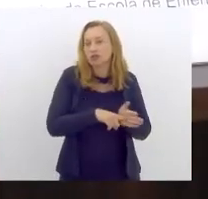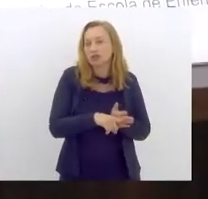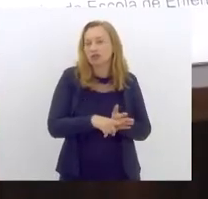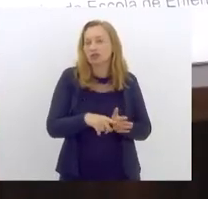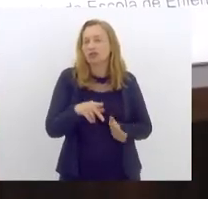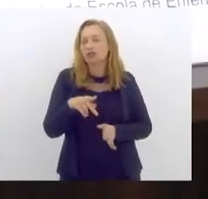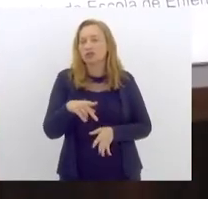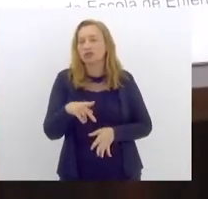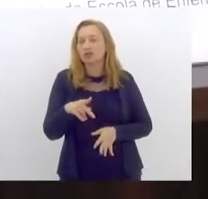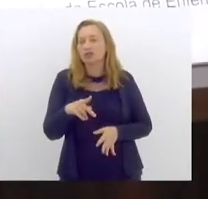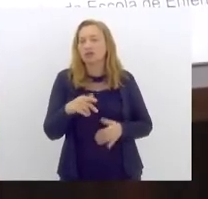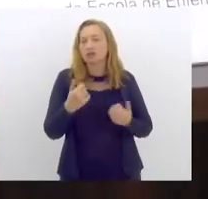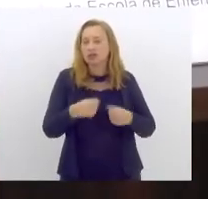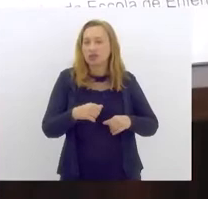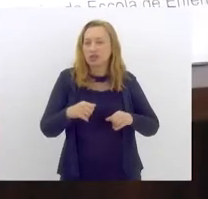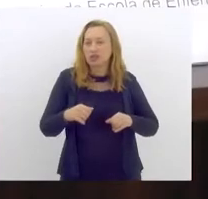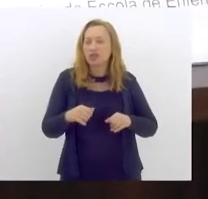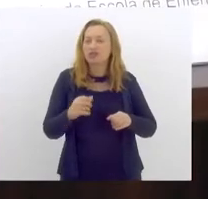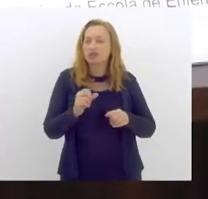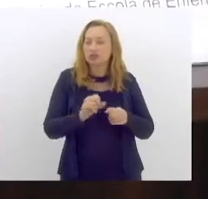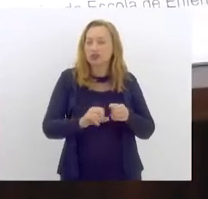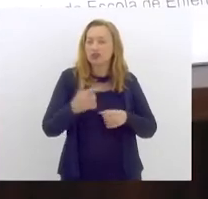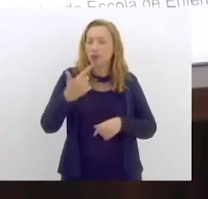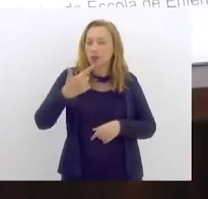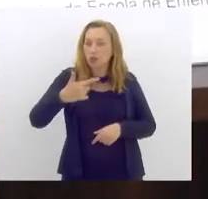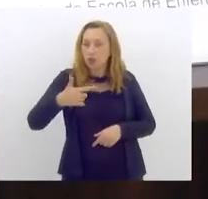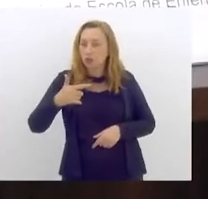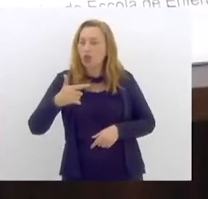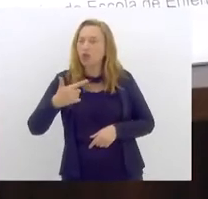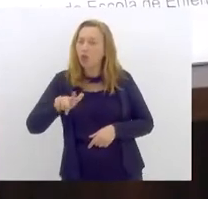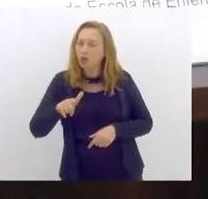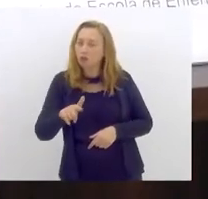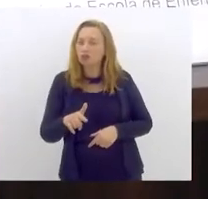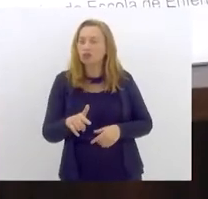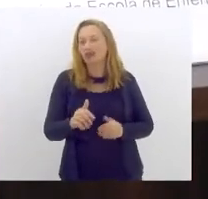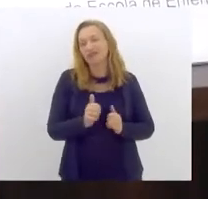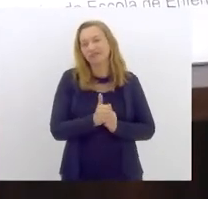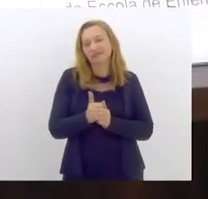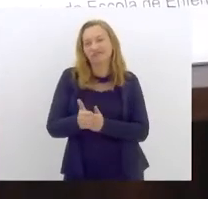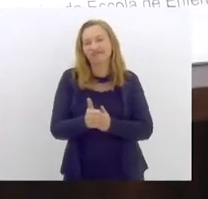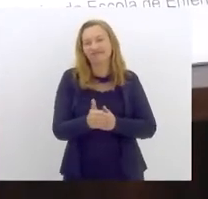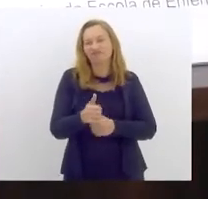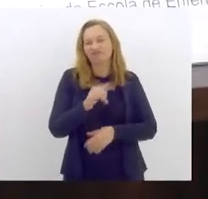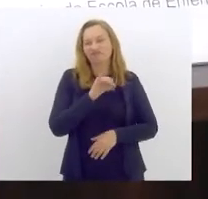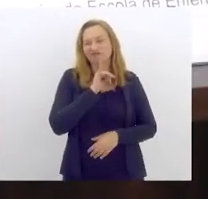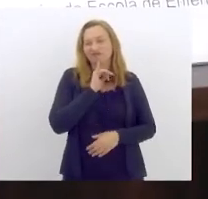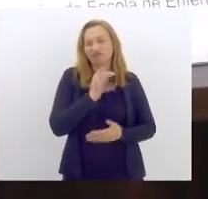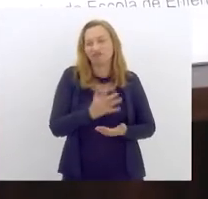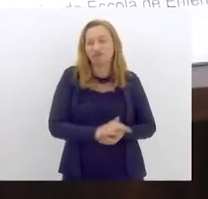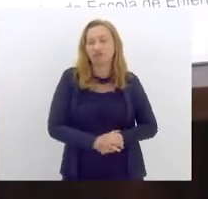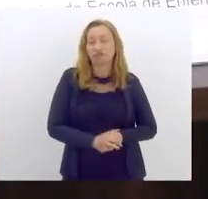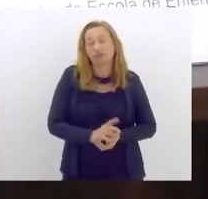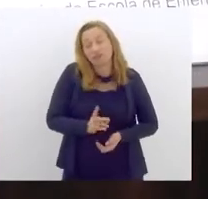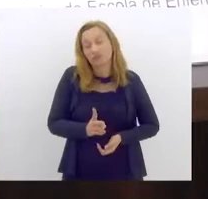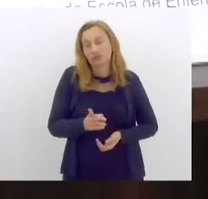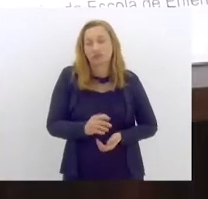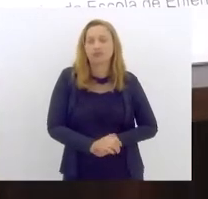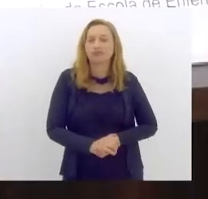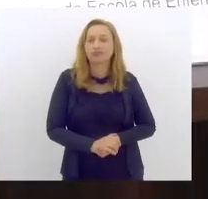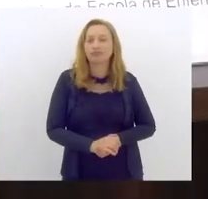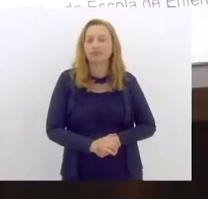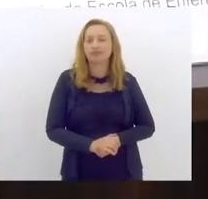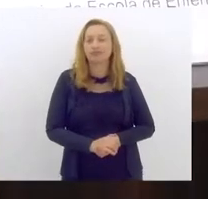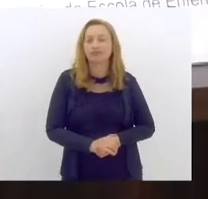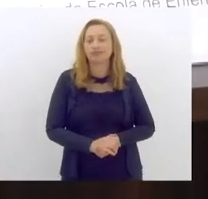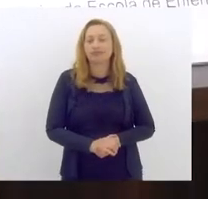em conclusivo e Eu segui ali meio que ah deu inconclusivo Então vamos seguir mas